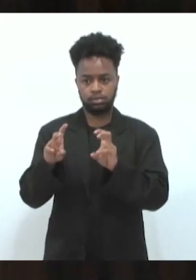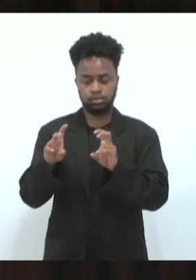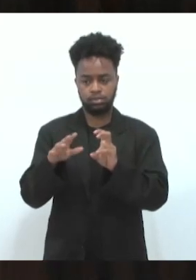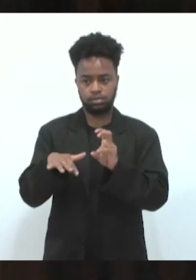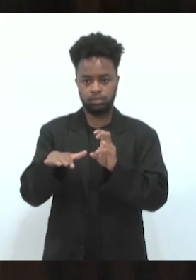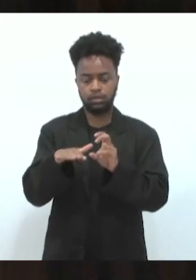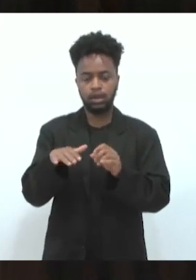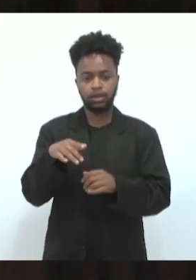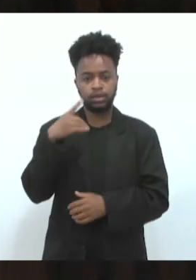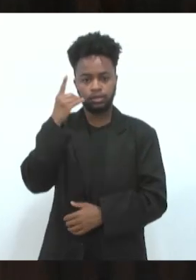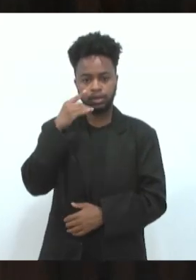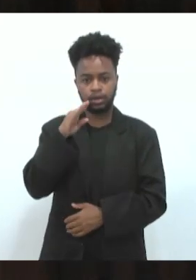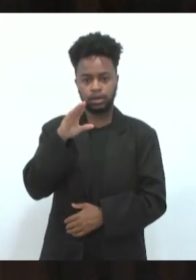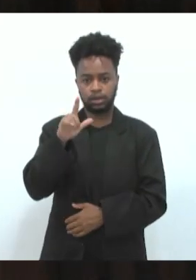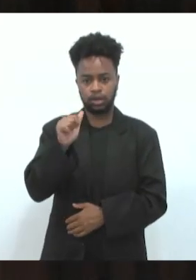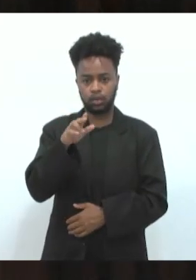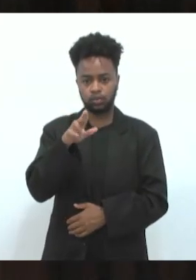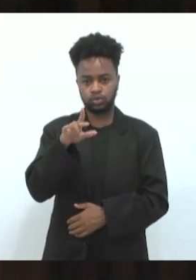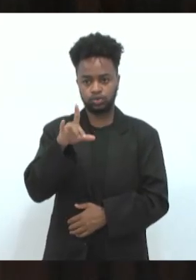deputado Cláudio Caiado,